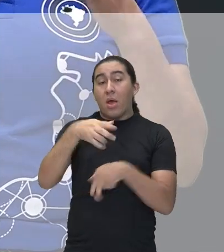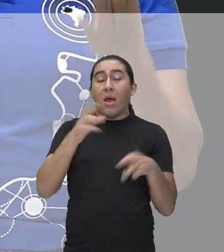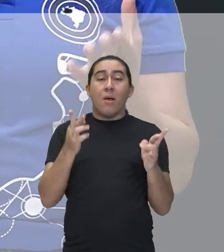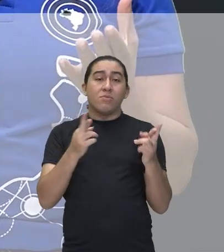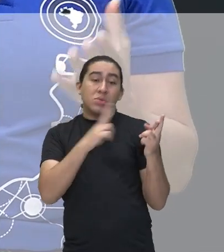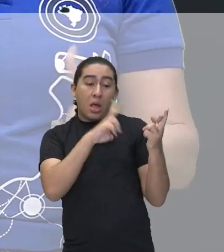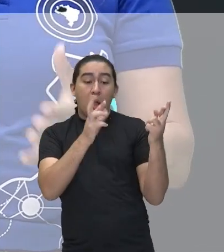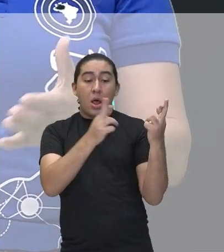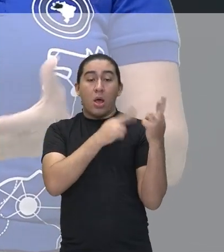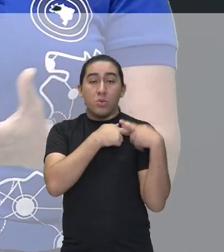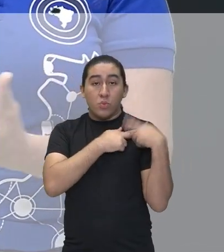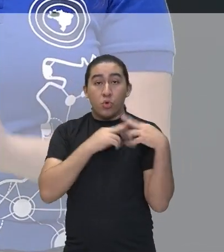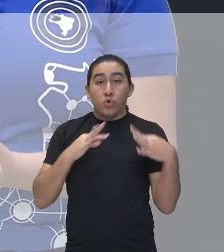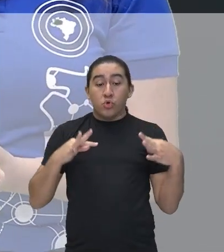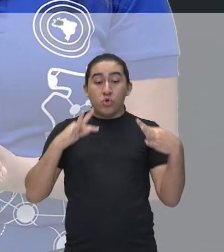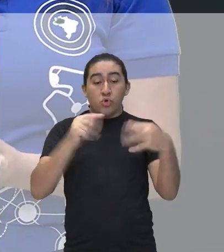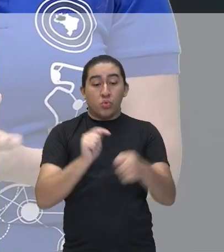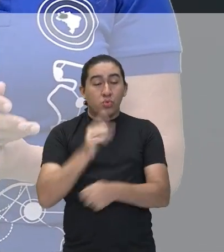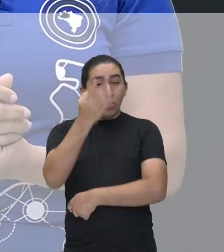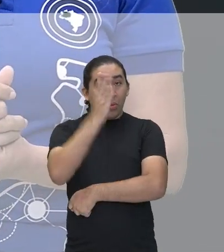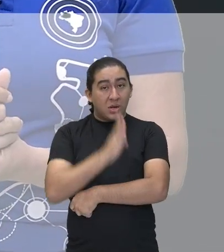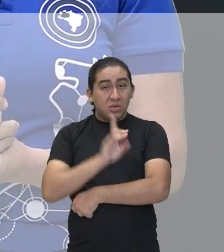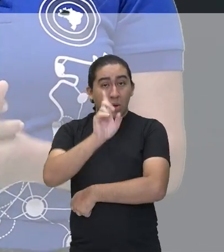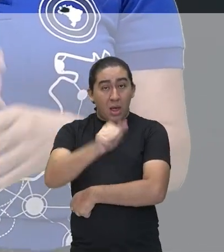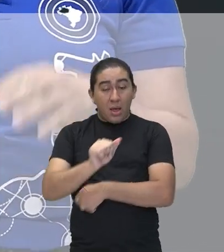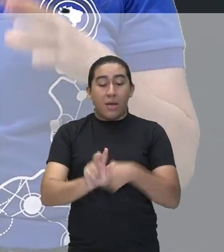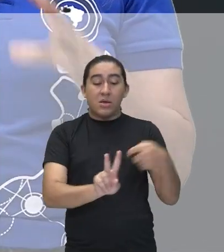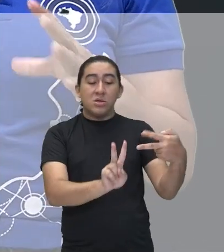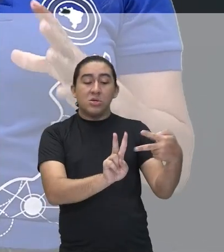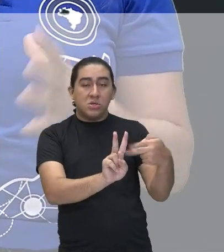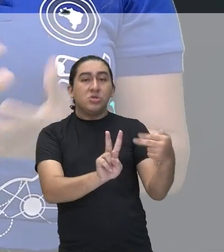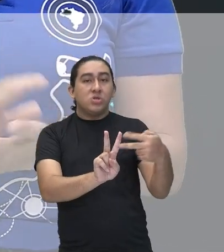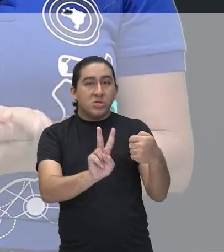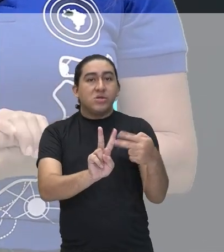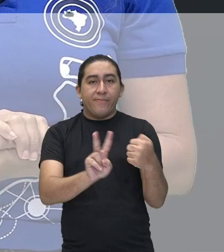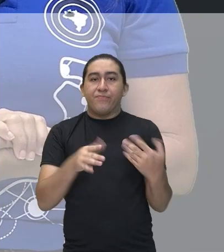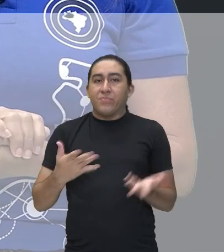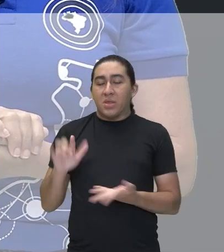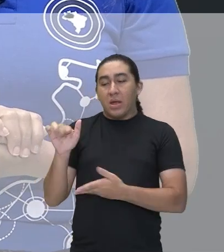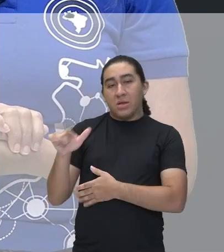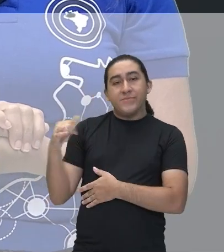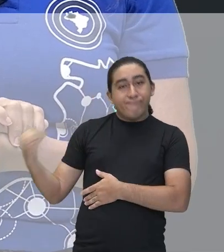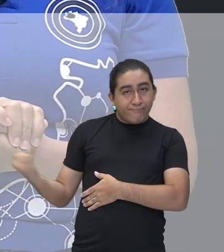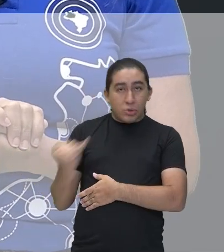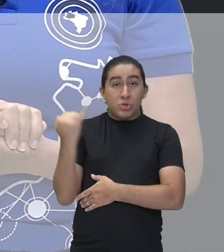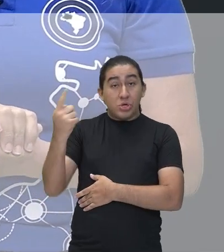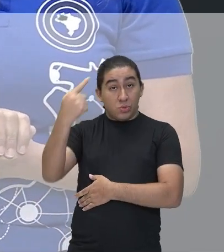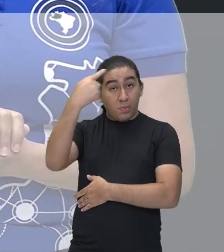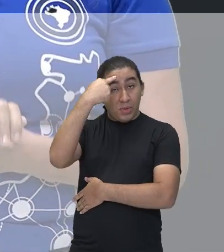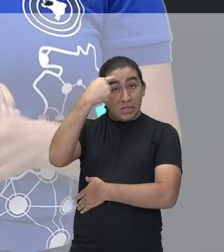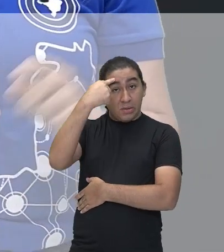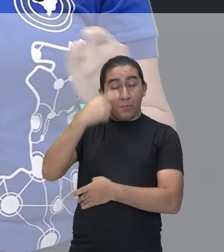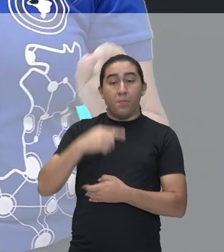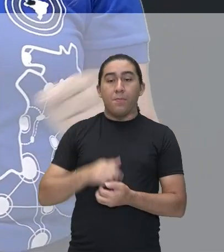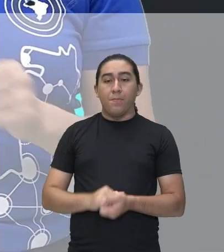no Brasil, é o indígena, né? Então, isso aí eles prezam bastante.